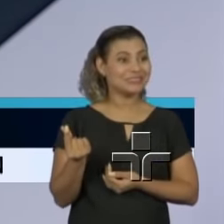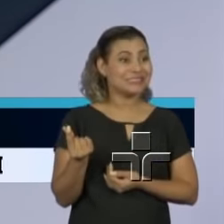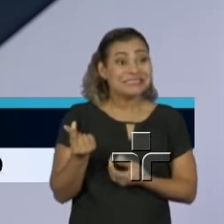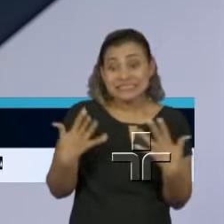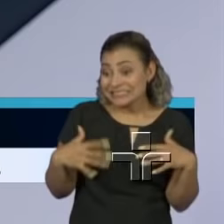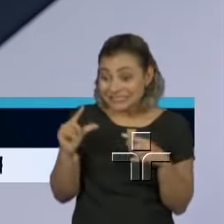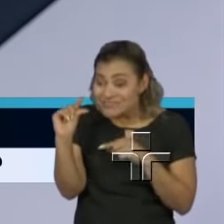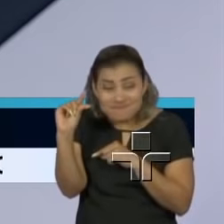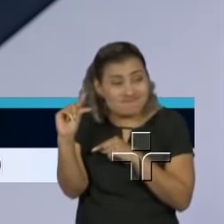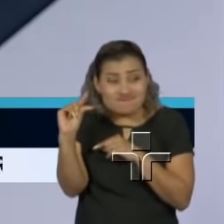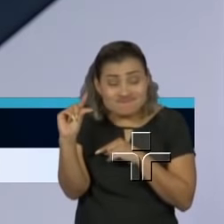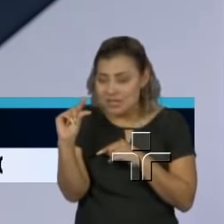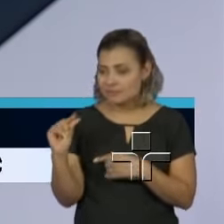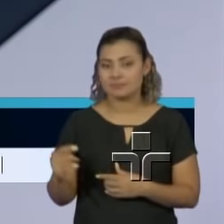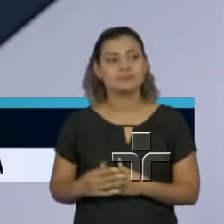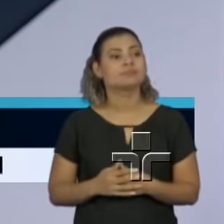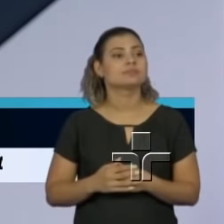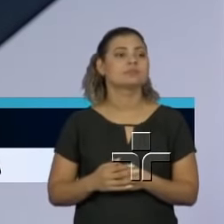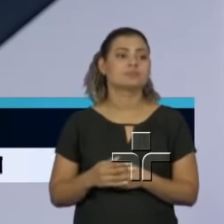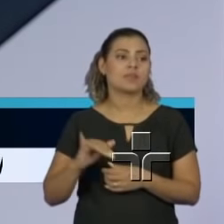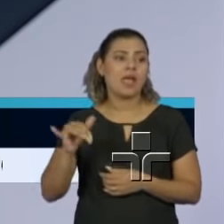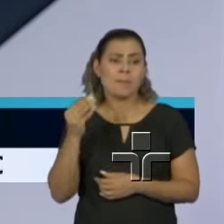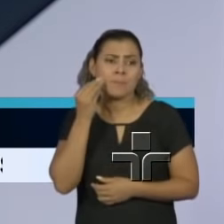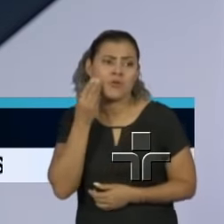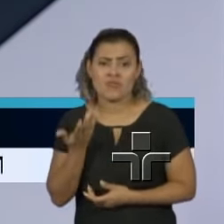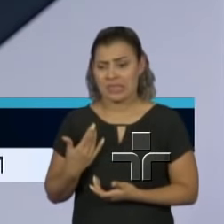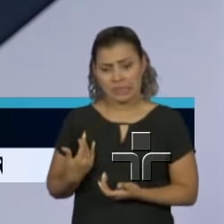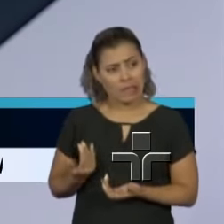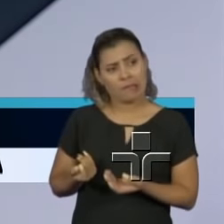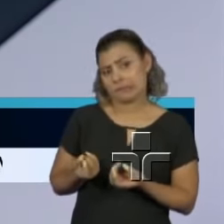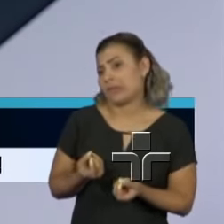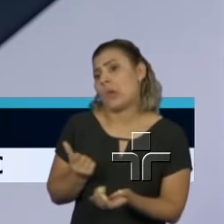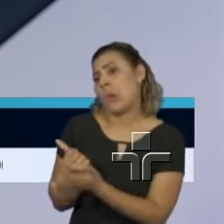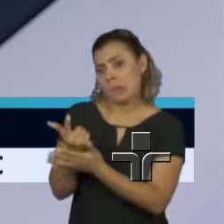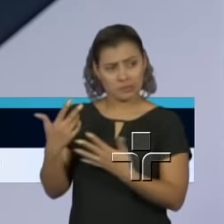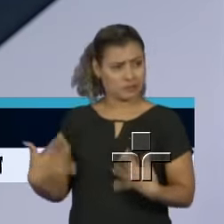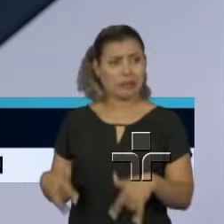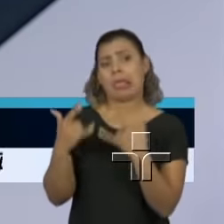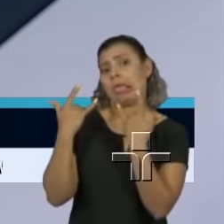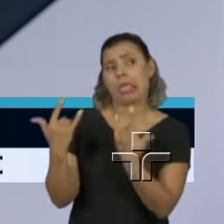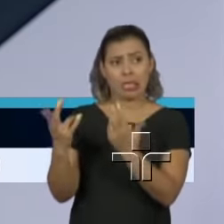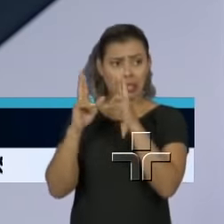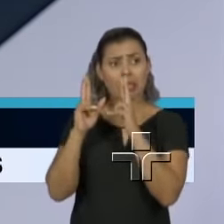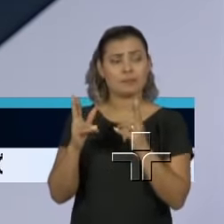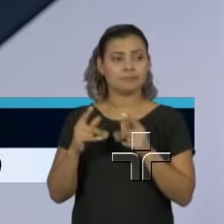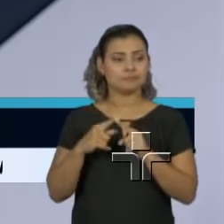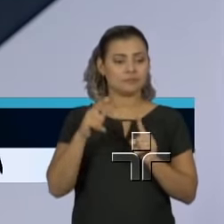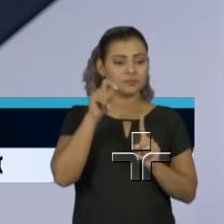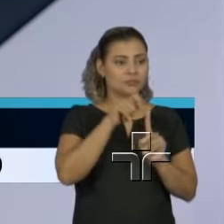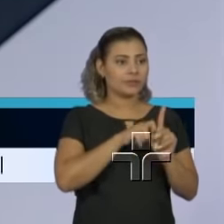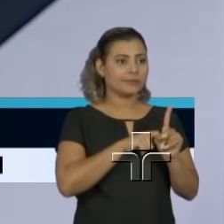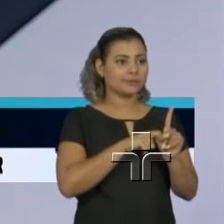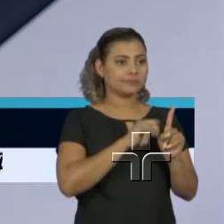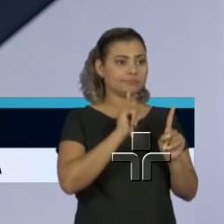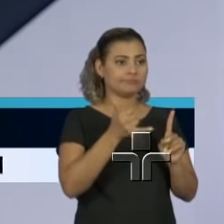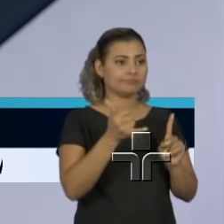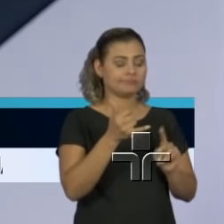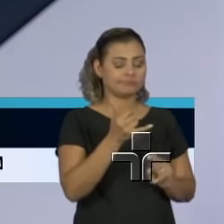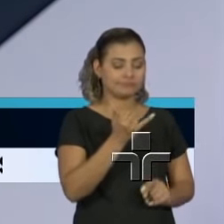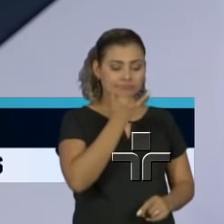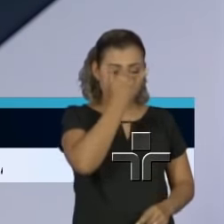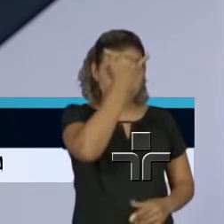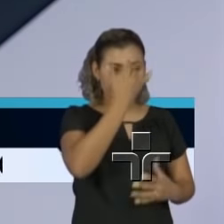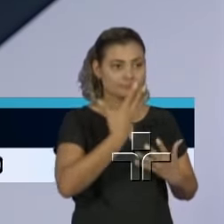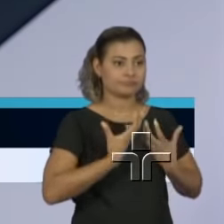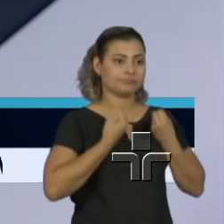do ano, dá uma vontade de aproveitar um pouquinho a vida, né? Só que aí chega janeiro e a gente toma um tremendo